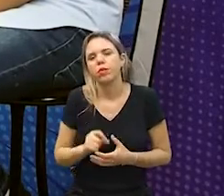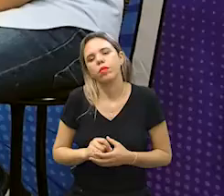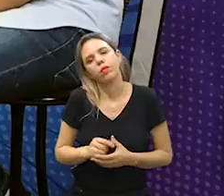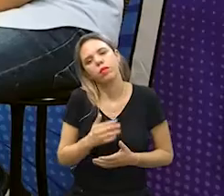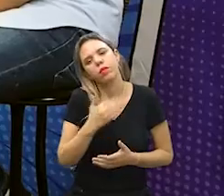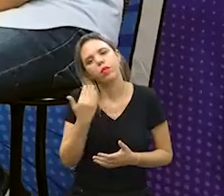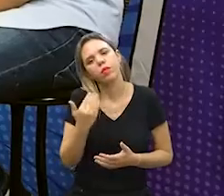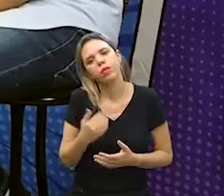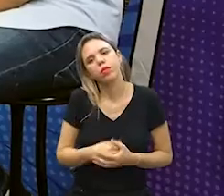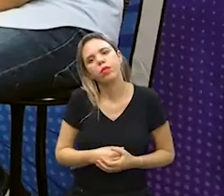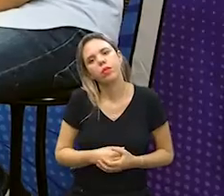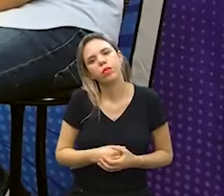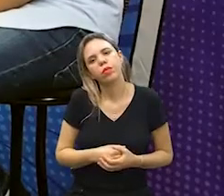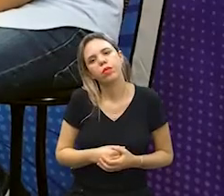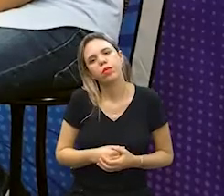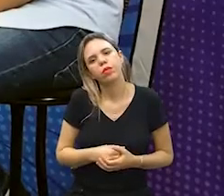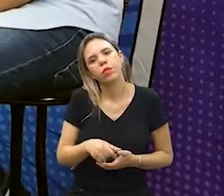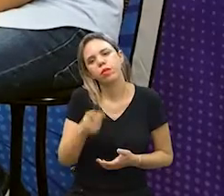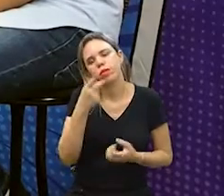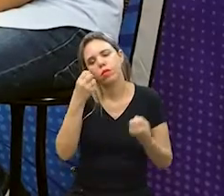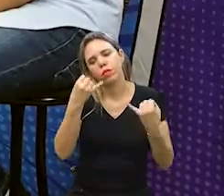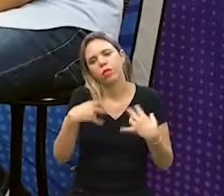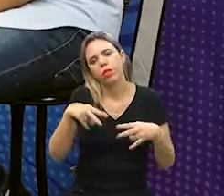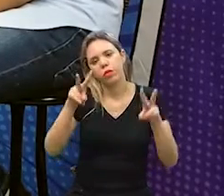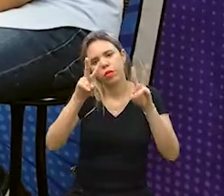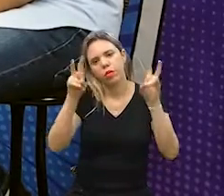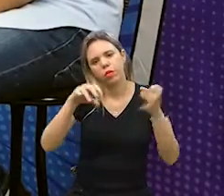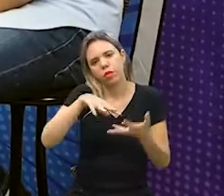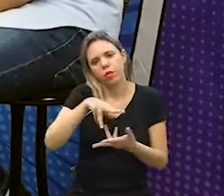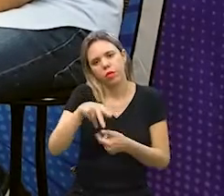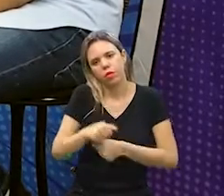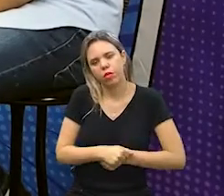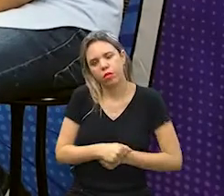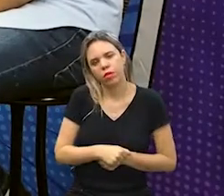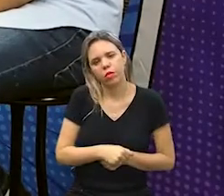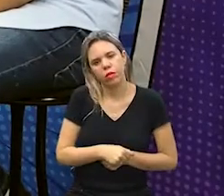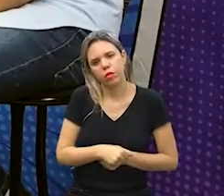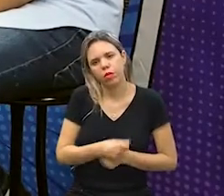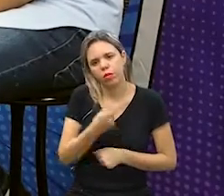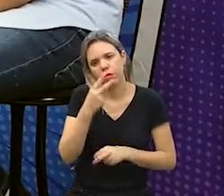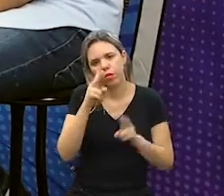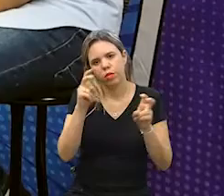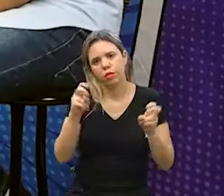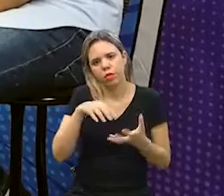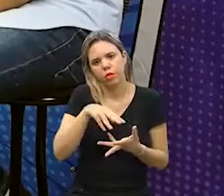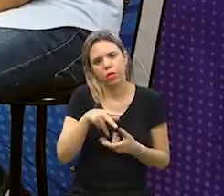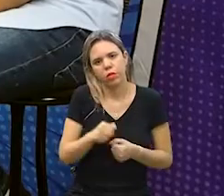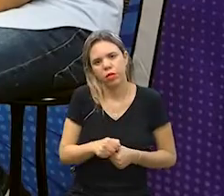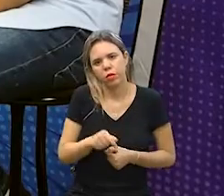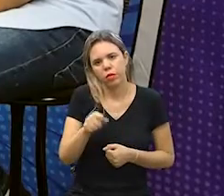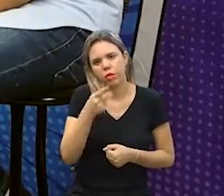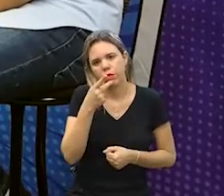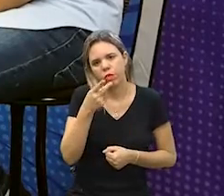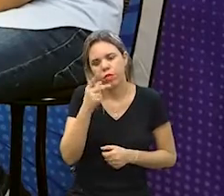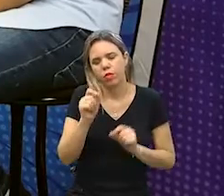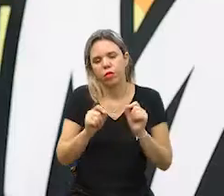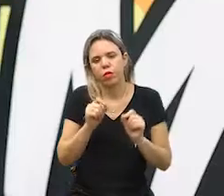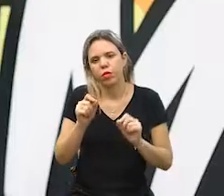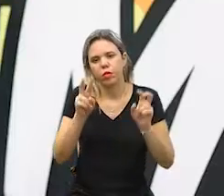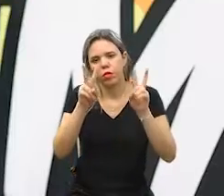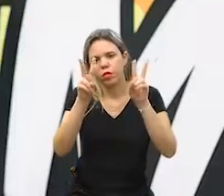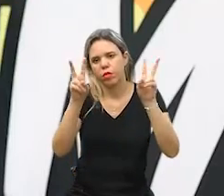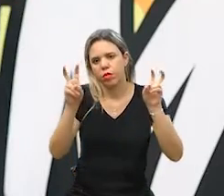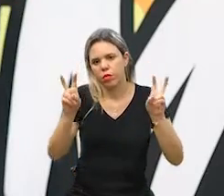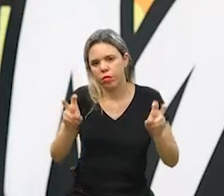de morte, né? Você está falando de temas universais, né? Você está falando de temas universais, você está falando de